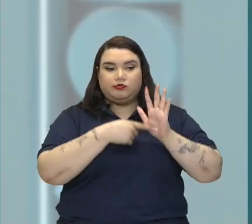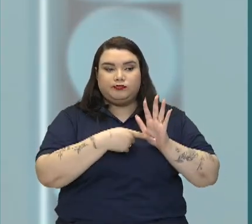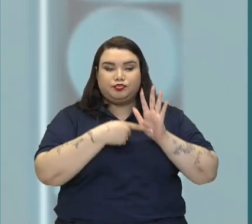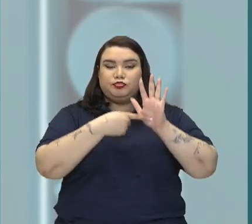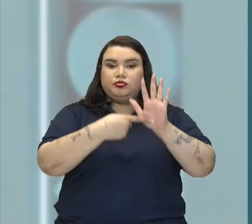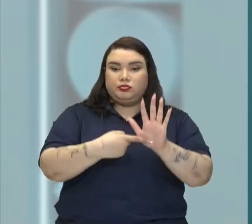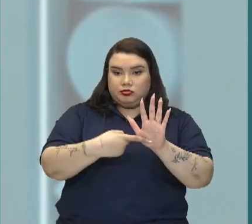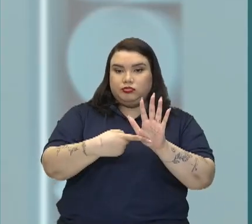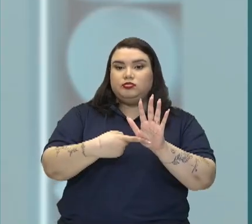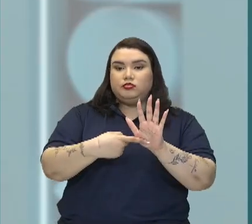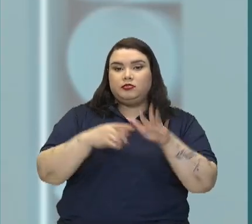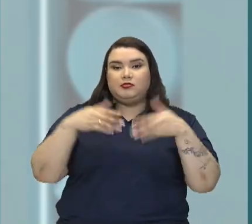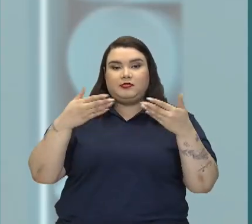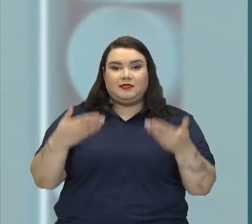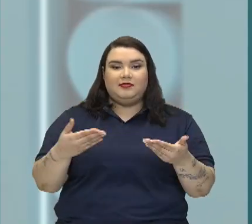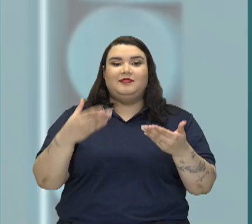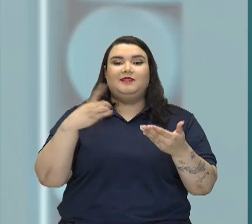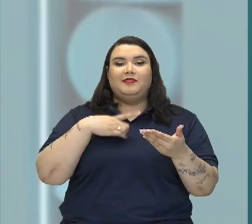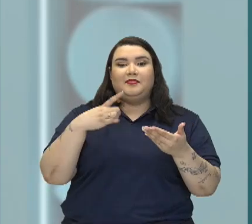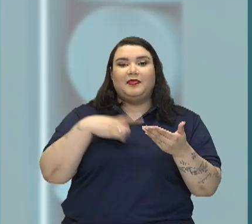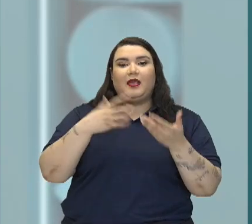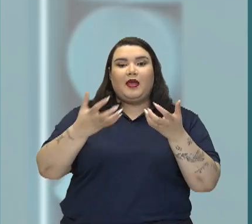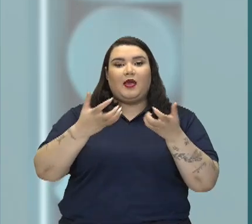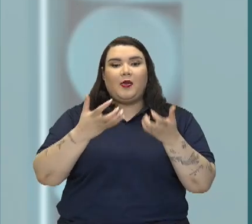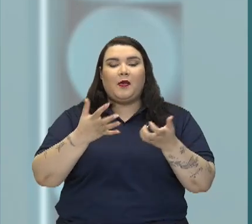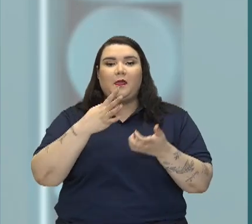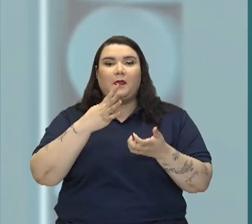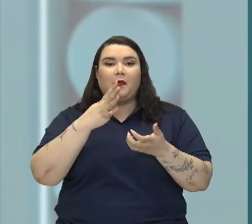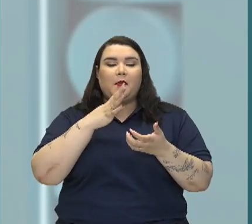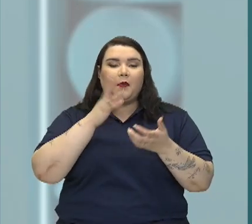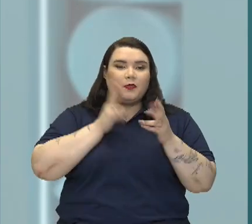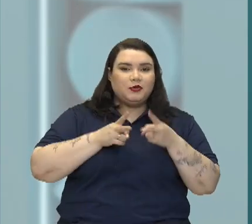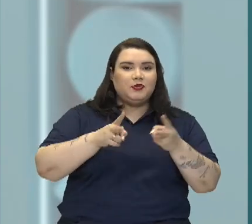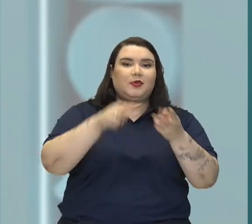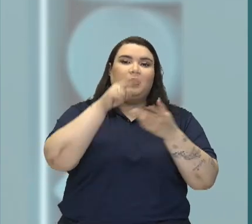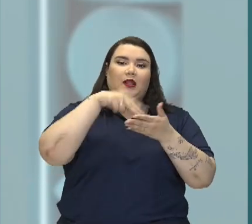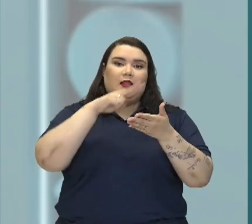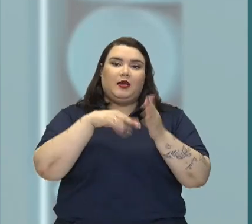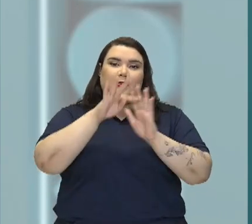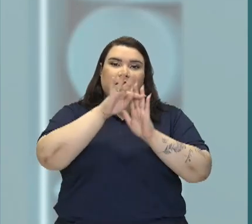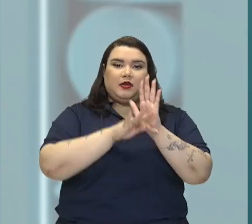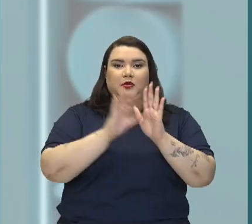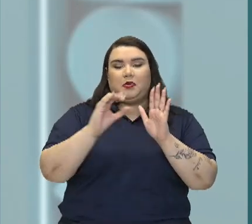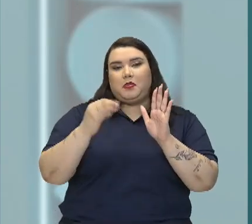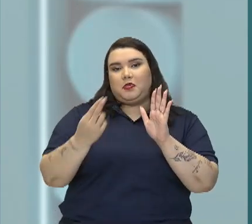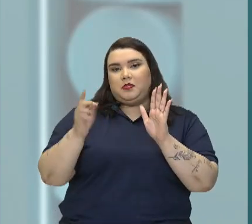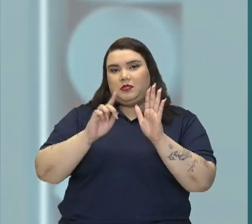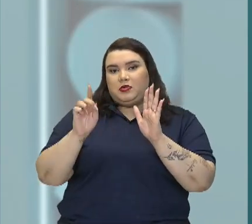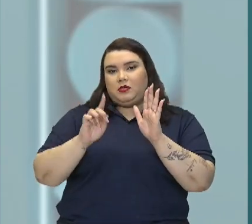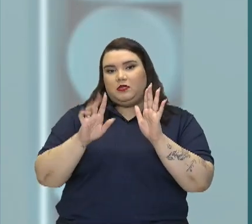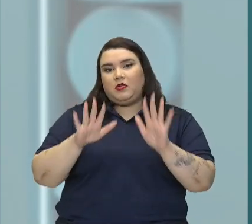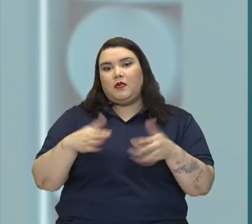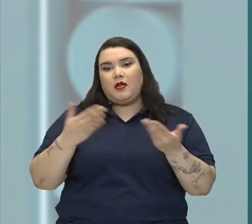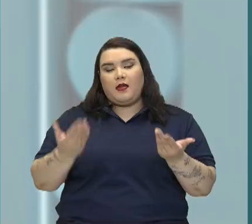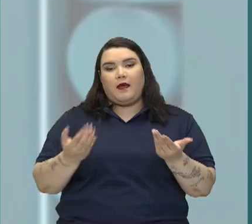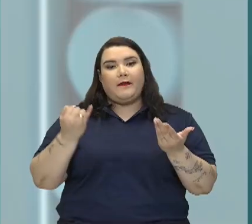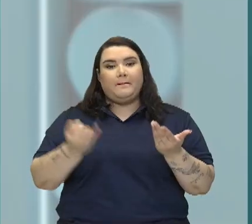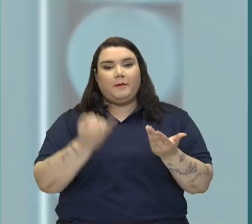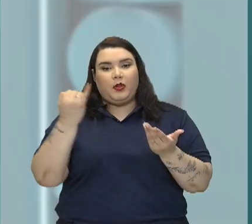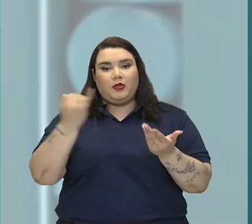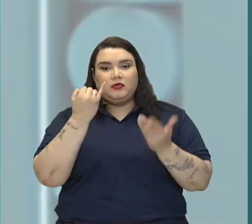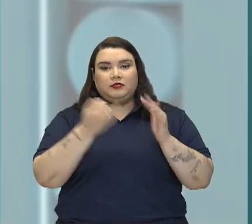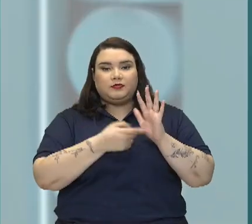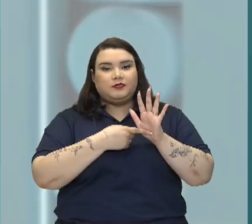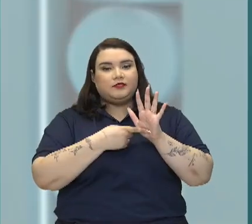apresentação, eu vou ter o desejo de continuar lendo o texto ou não. Então, essa apresentação é muito importante,